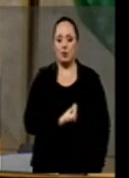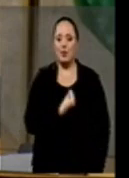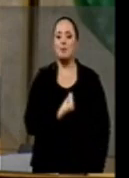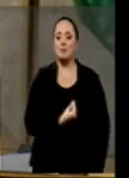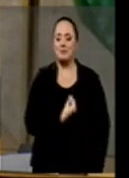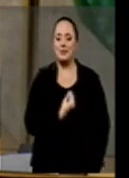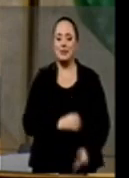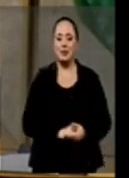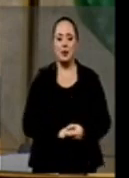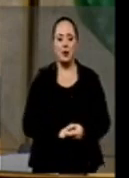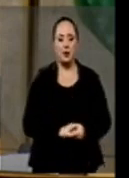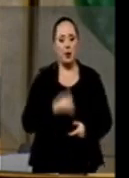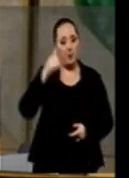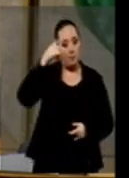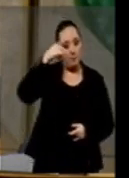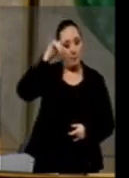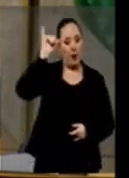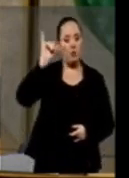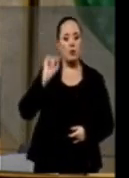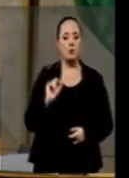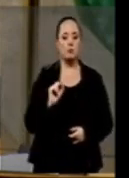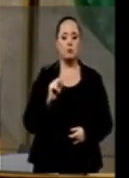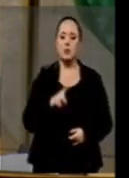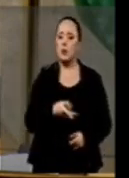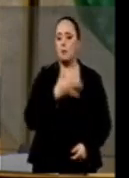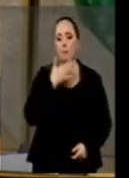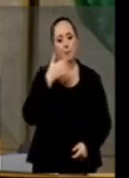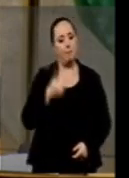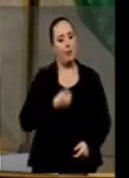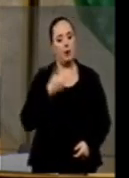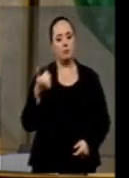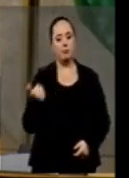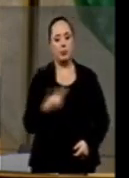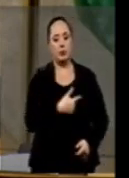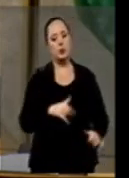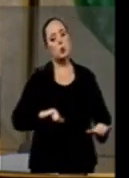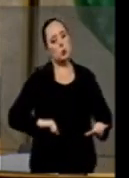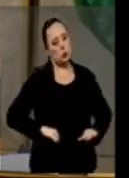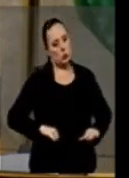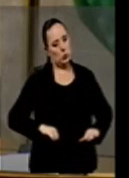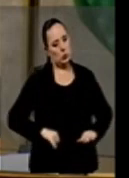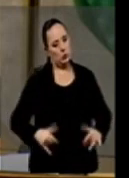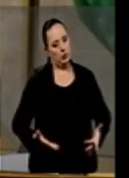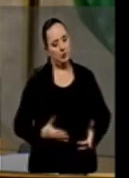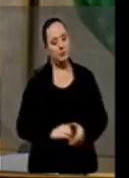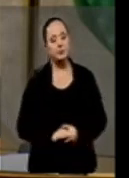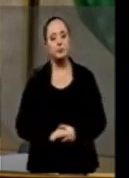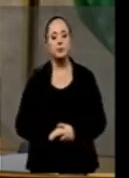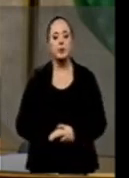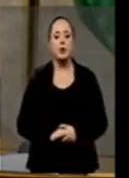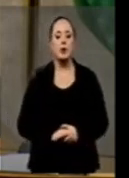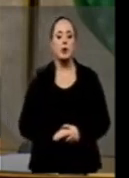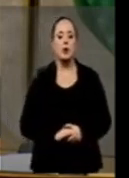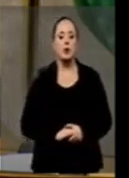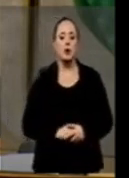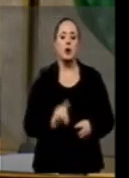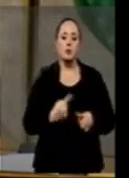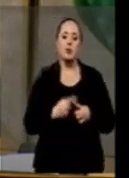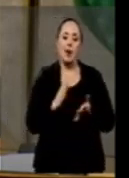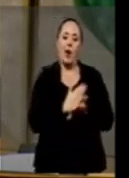prevenir e catar se é sempre melhor que remediar mesmo porque há males